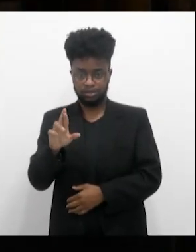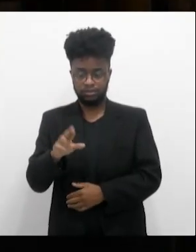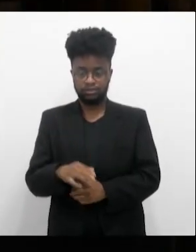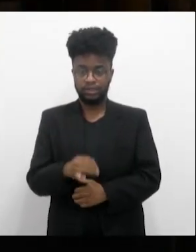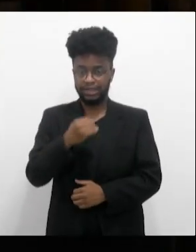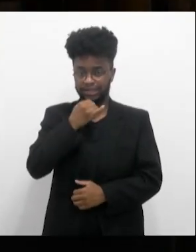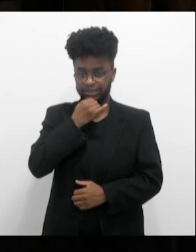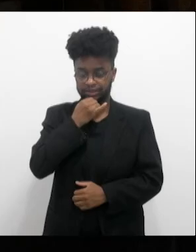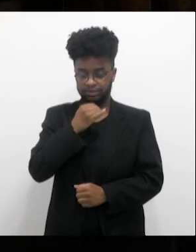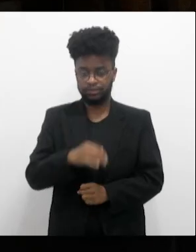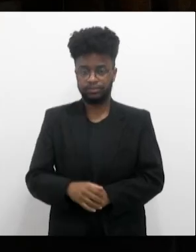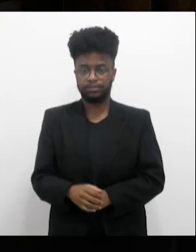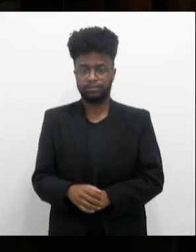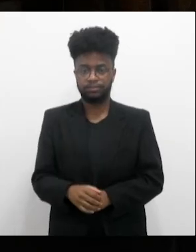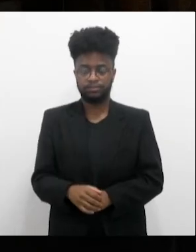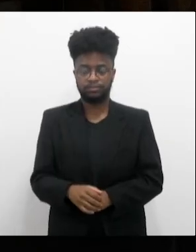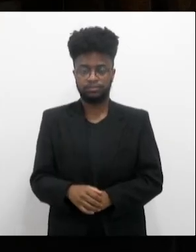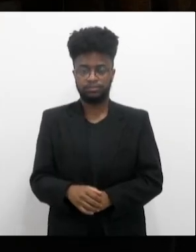como, por exemplo,